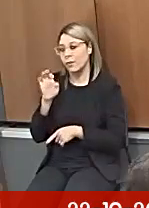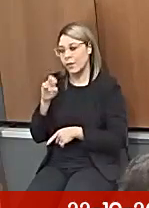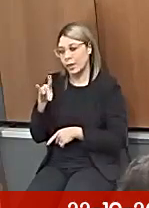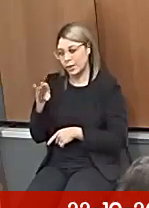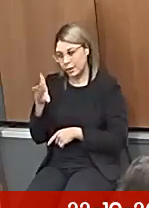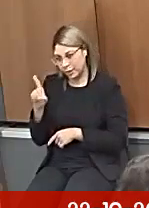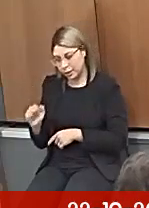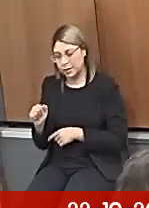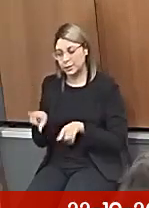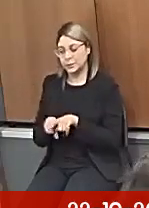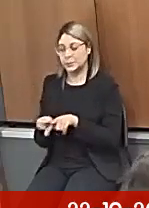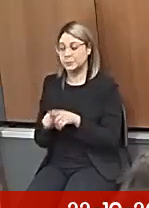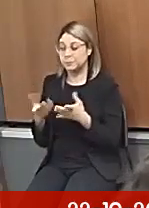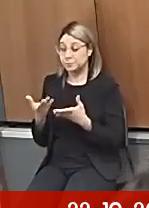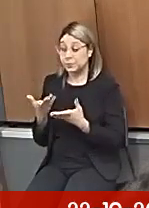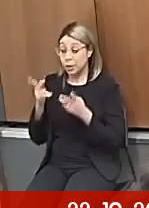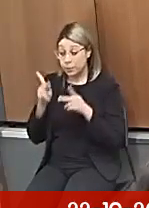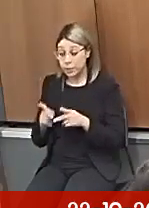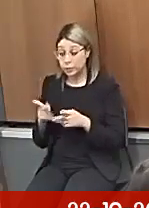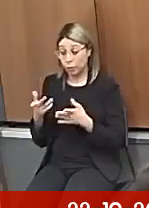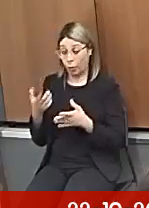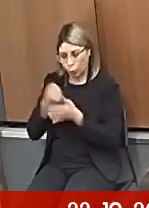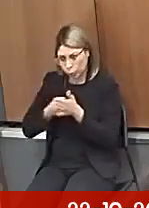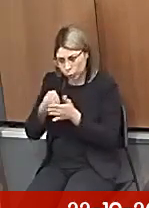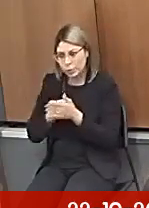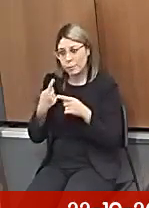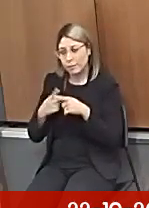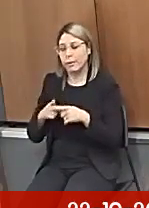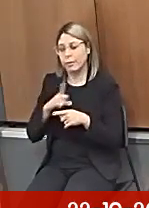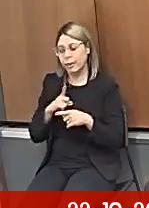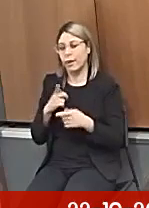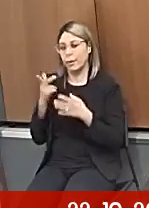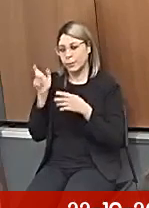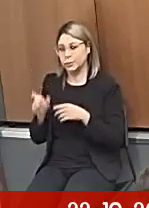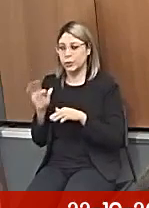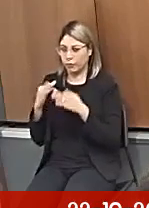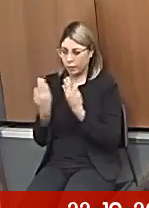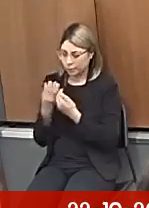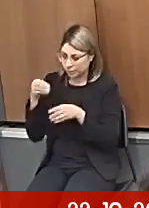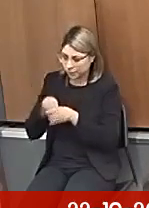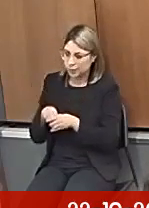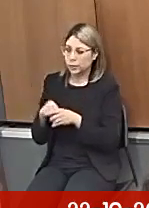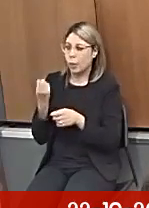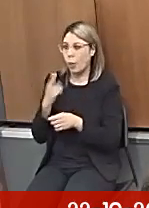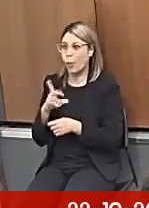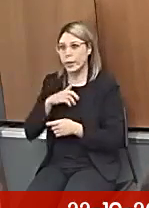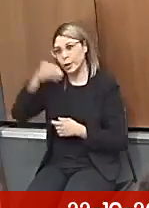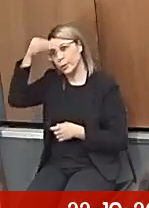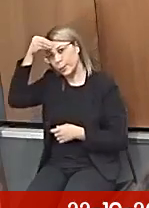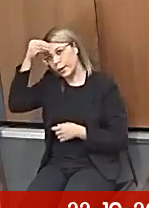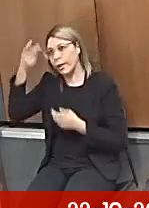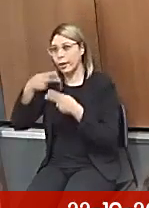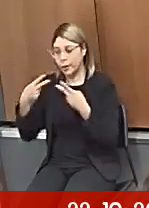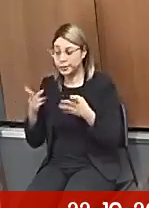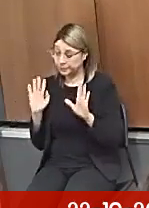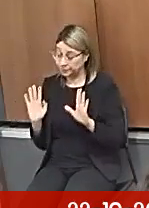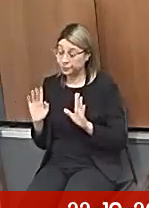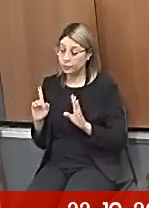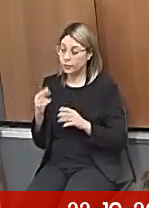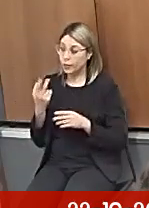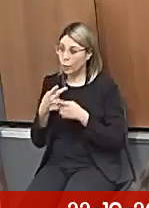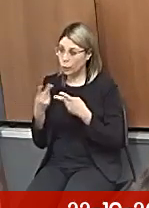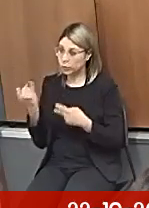que eu sei. Então, assim, as pessoas que estão na causa é porque tem um caso na família, ou que conhece alguém, tem um sobrinho e tal. E outra coisa